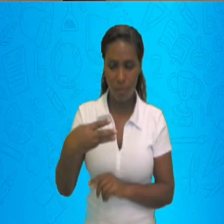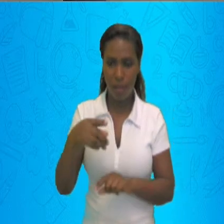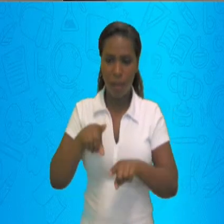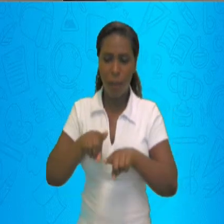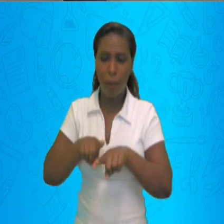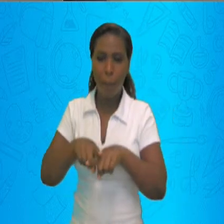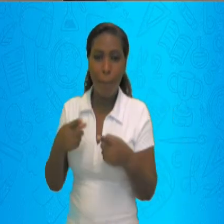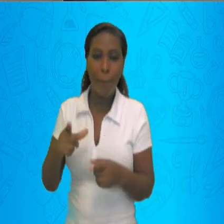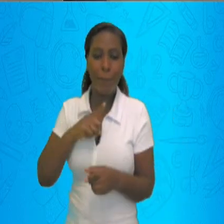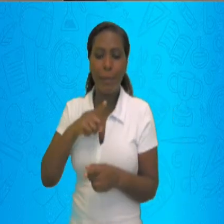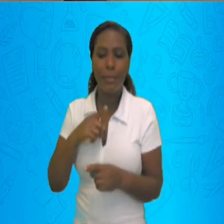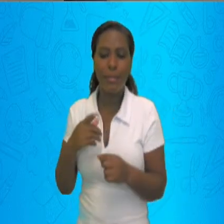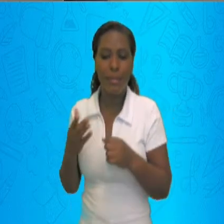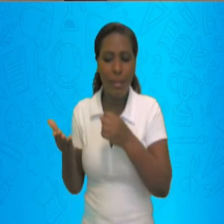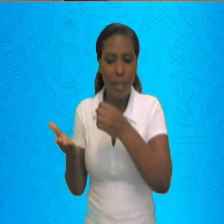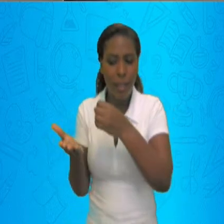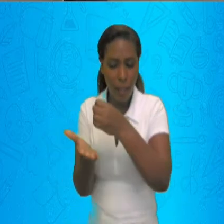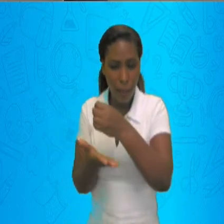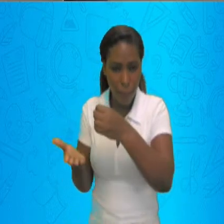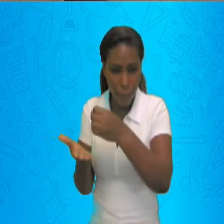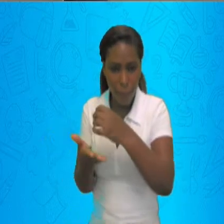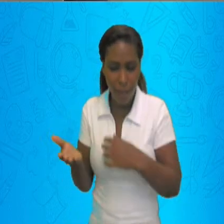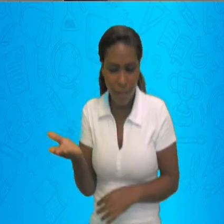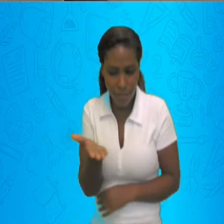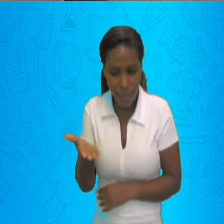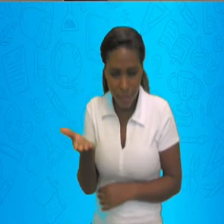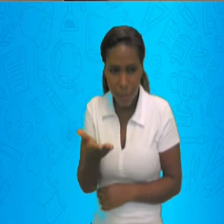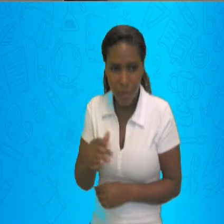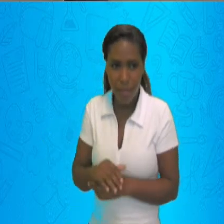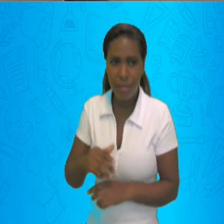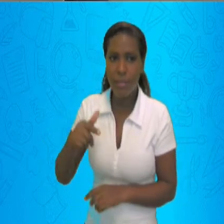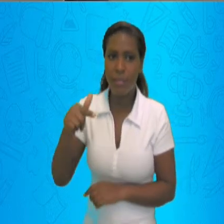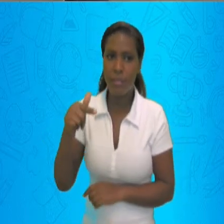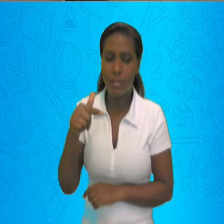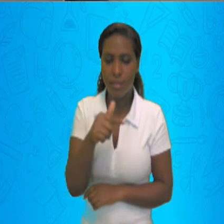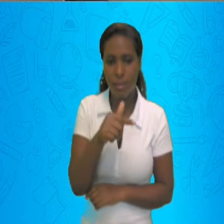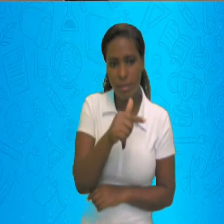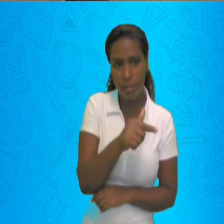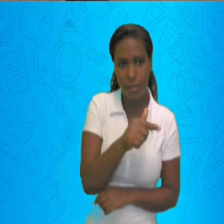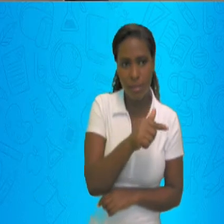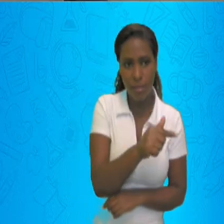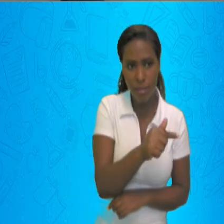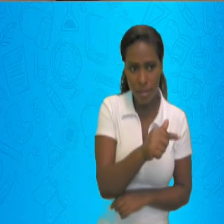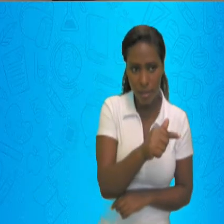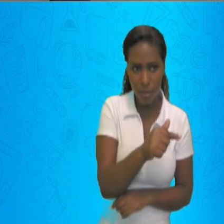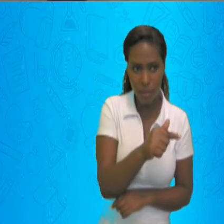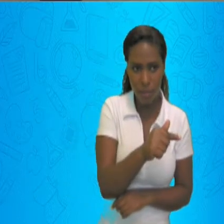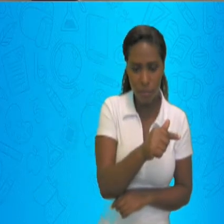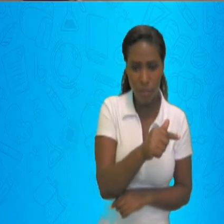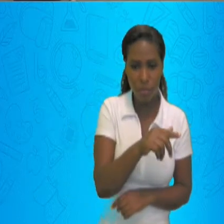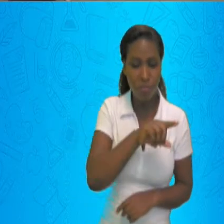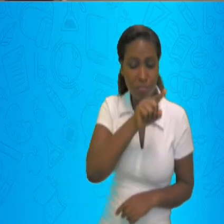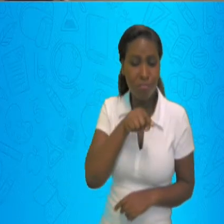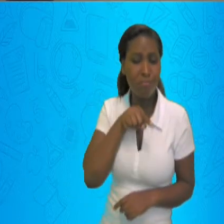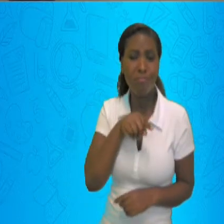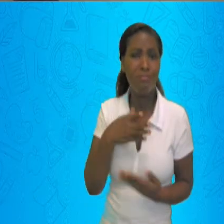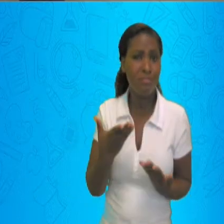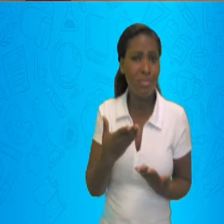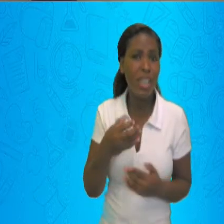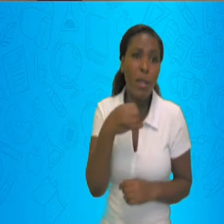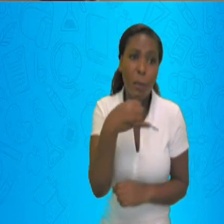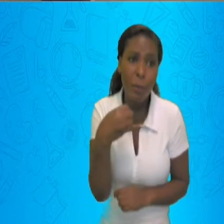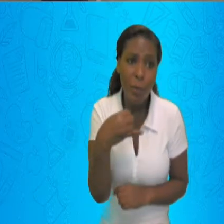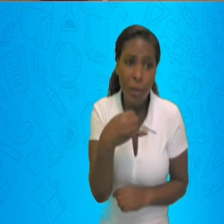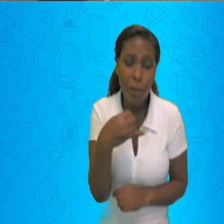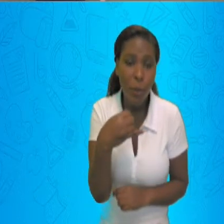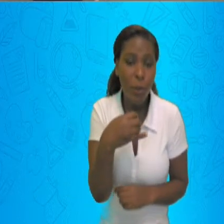ó, 7, ele vai ser menor do que 4 mais 3? Não, o 4